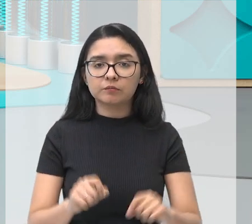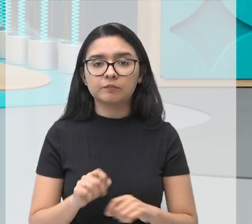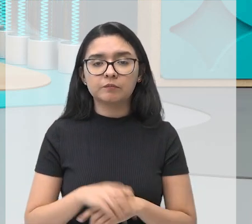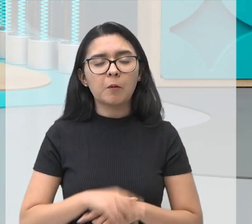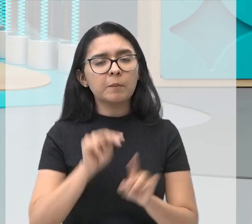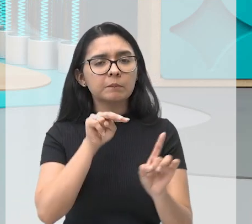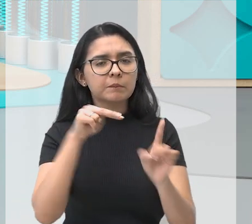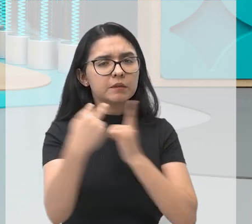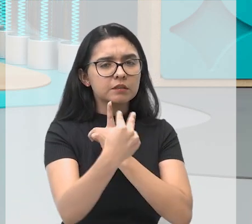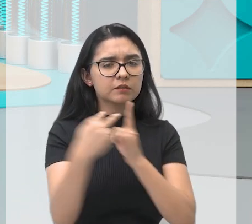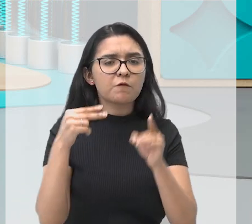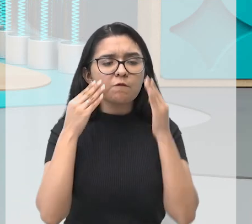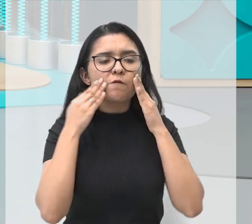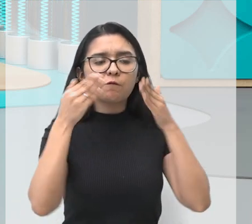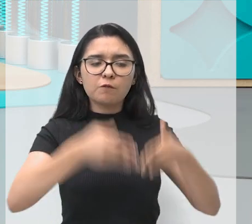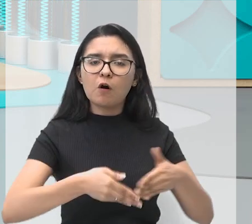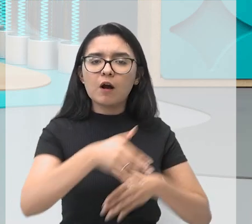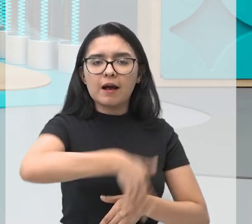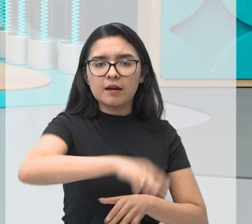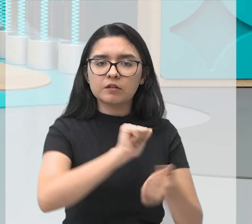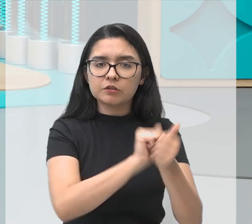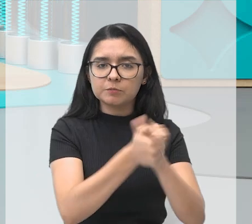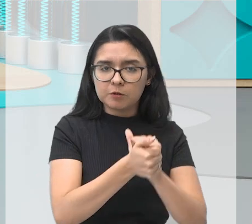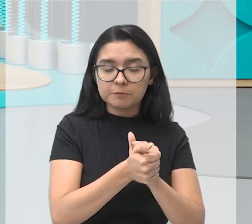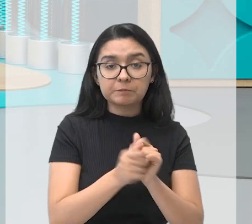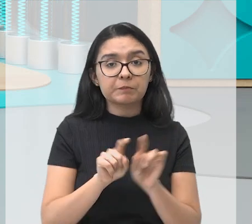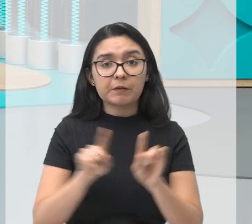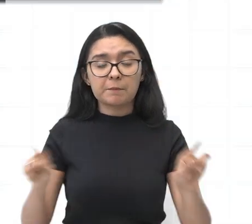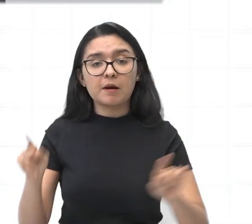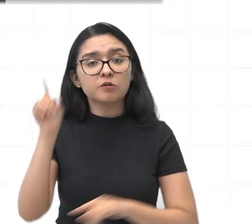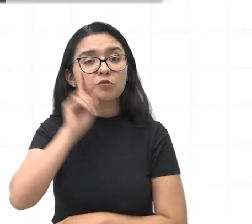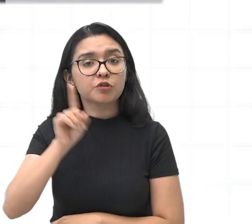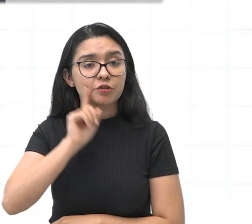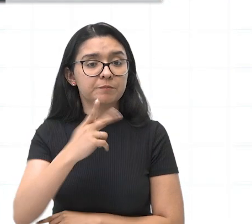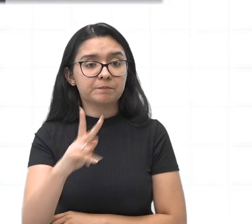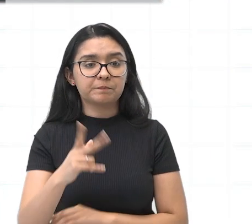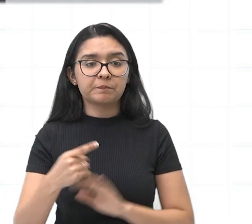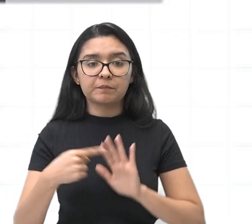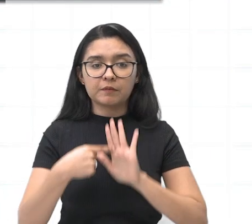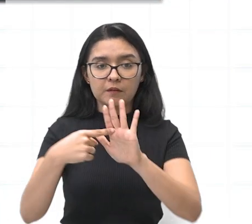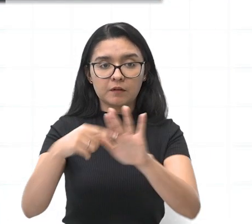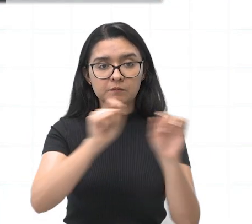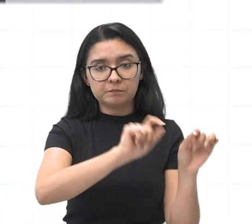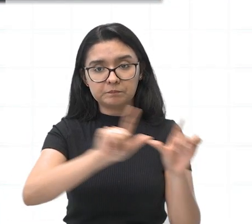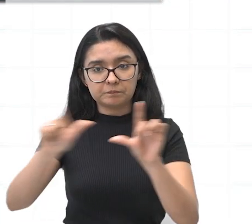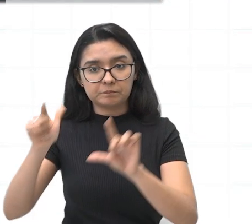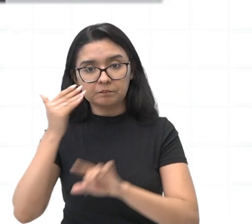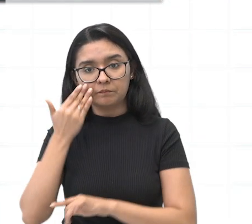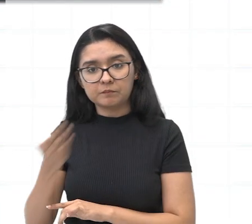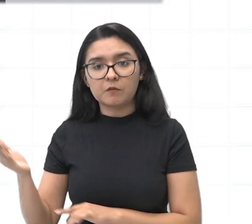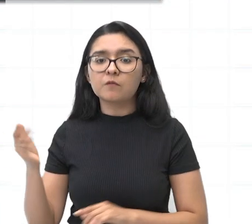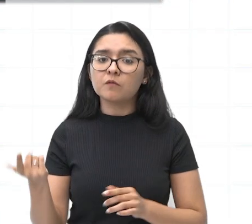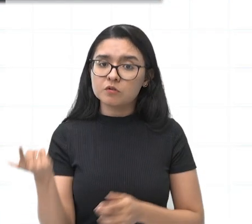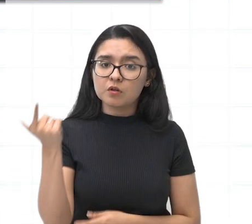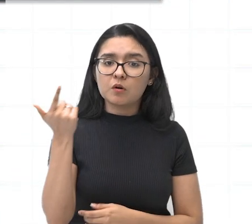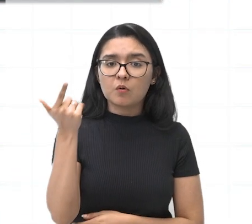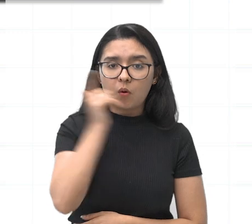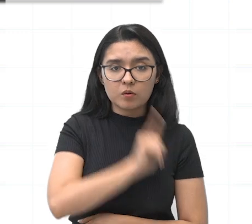visão, uma perspectiva ali mais voltada para o esporte. Porém, no seu dia a dia, a cartela traz para a gente essa visão, olha, você